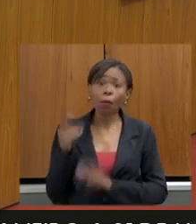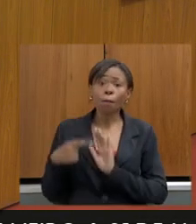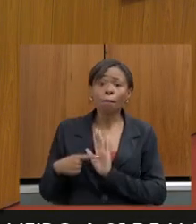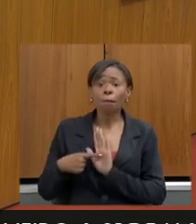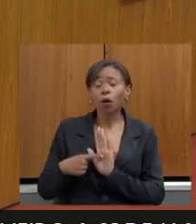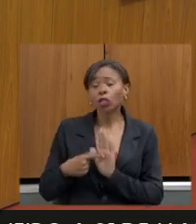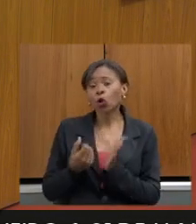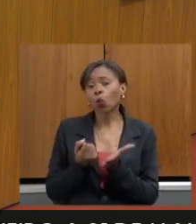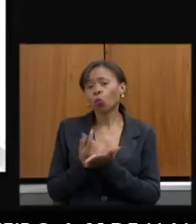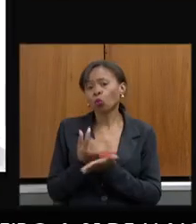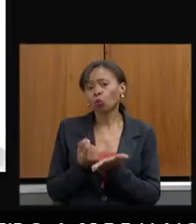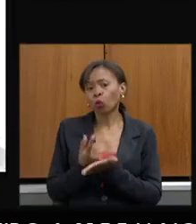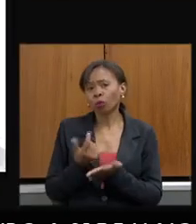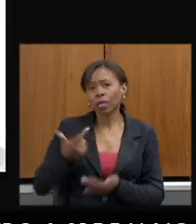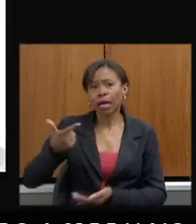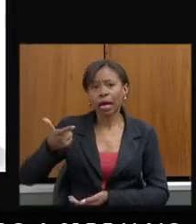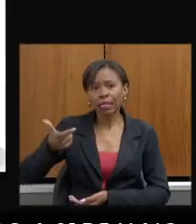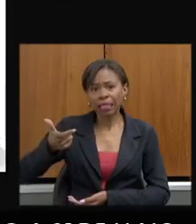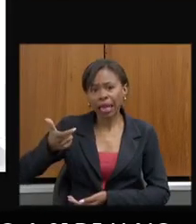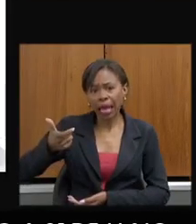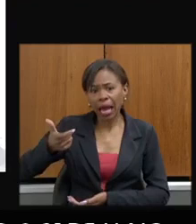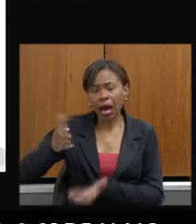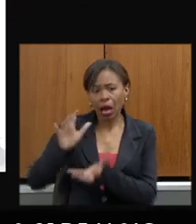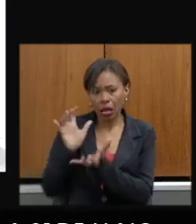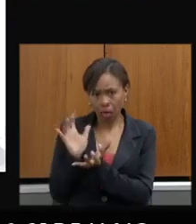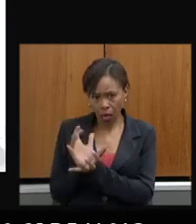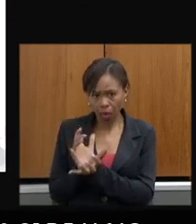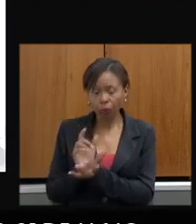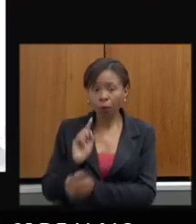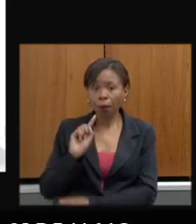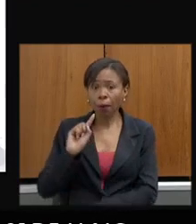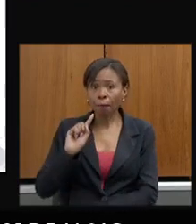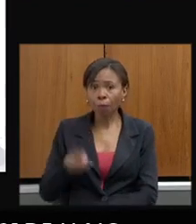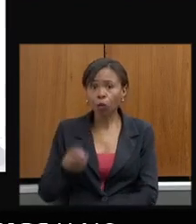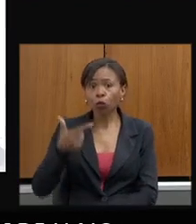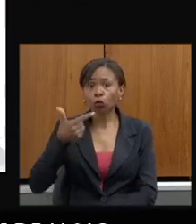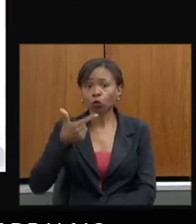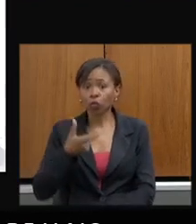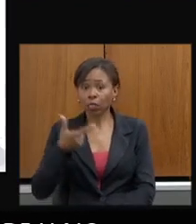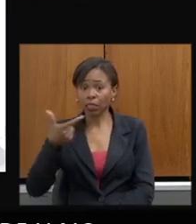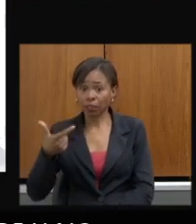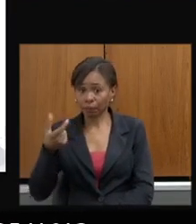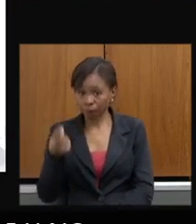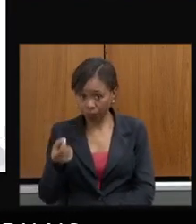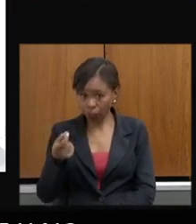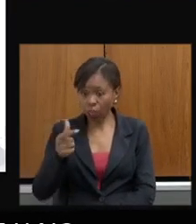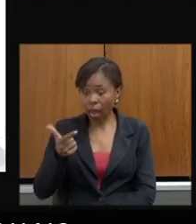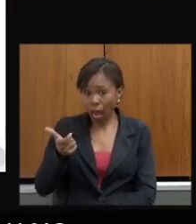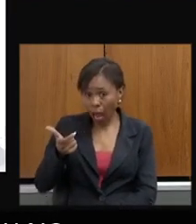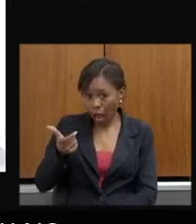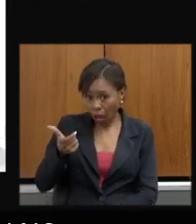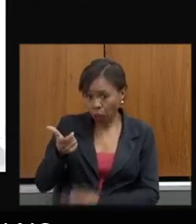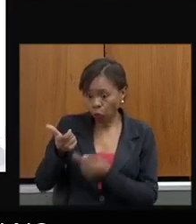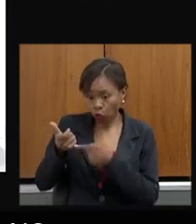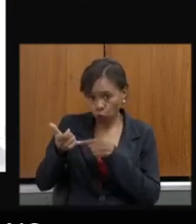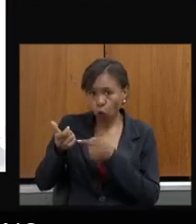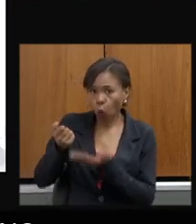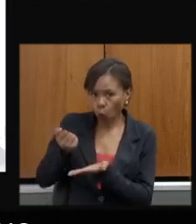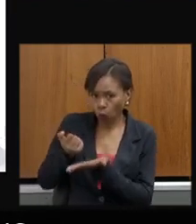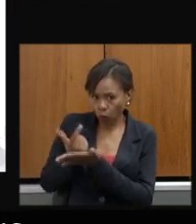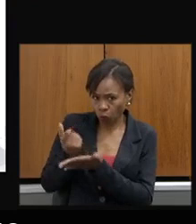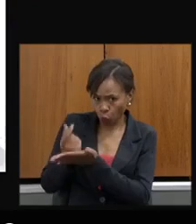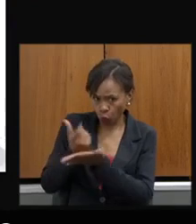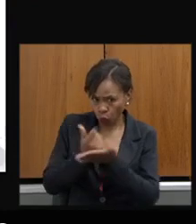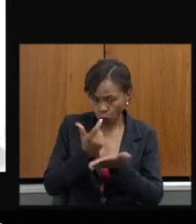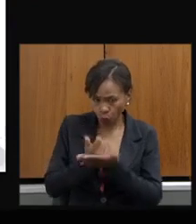né nós tivemos 1220 armas adquiridas pode passar